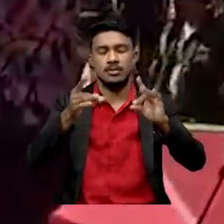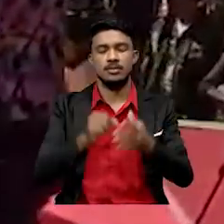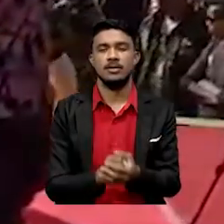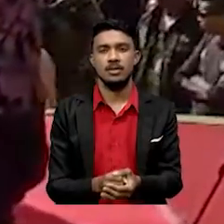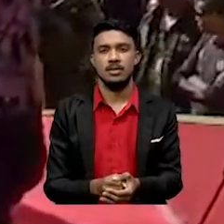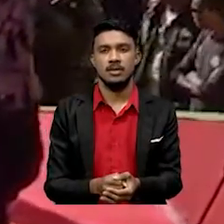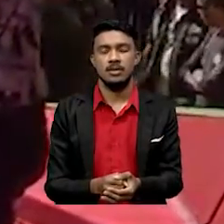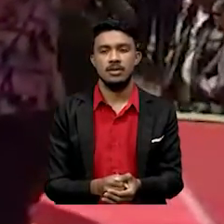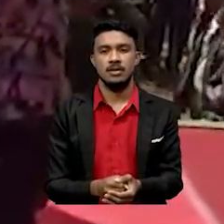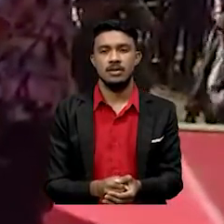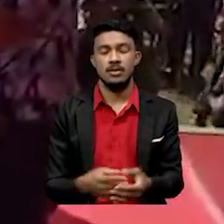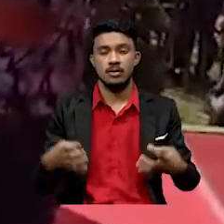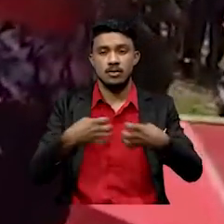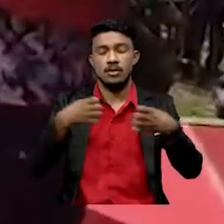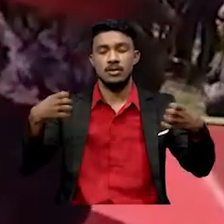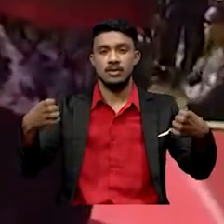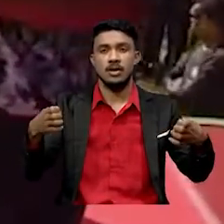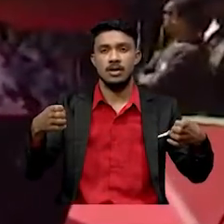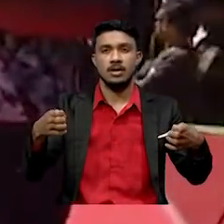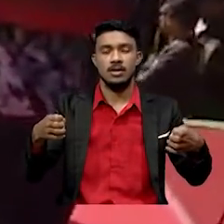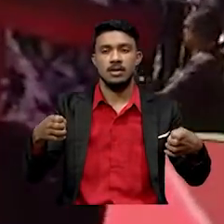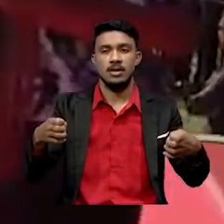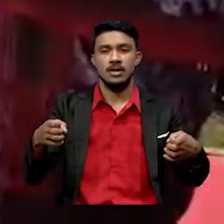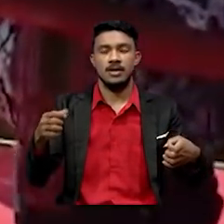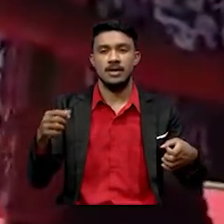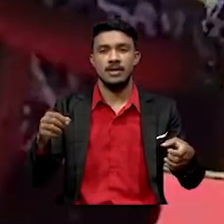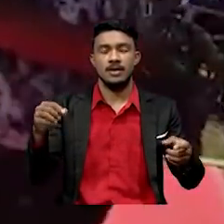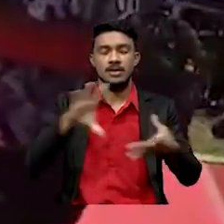contra factos não há argumentos.